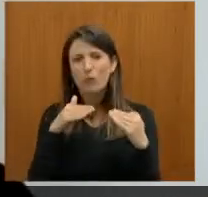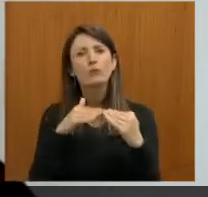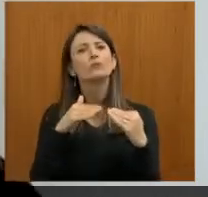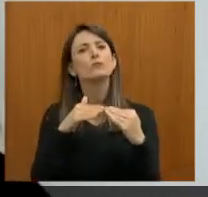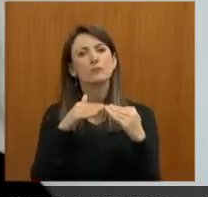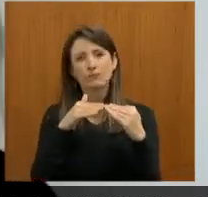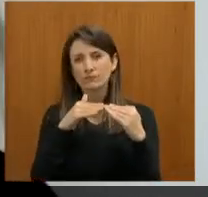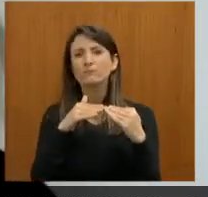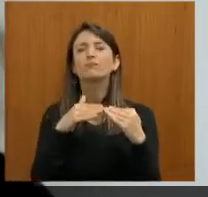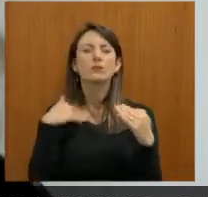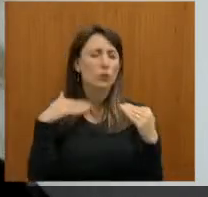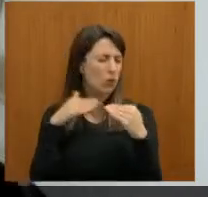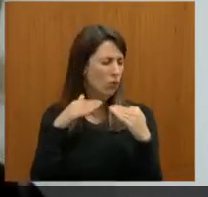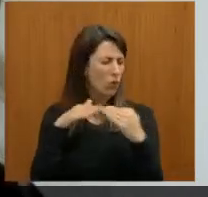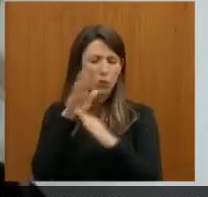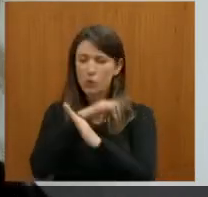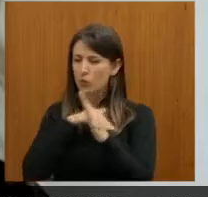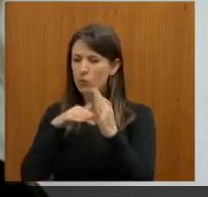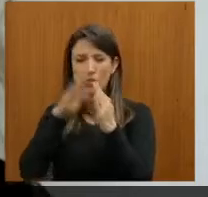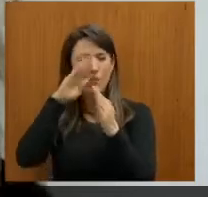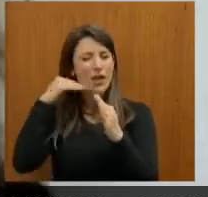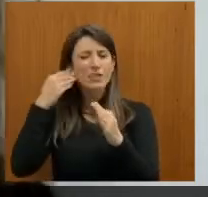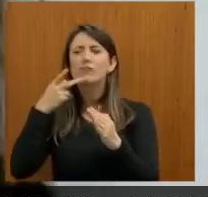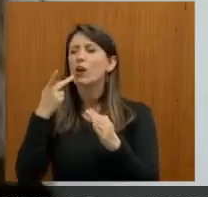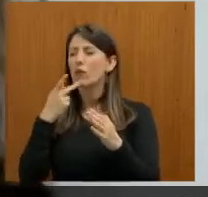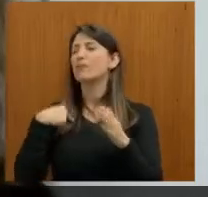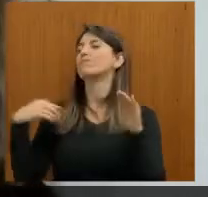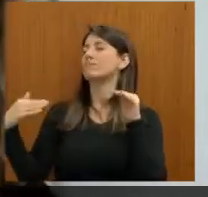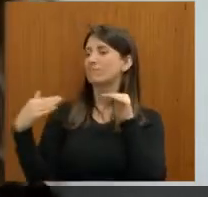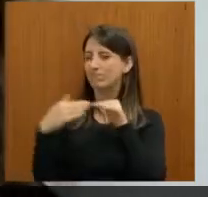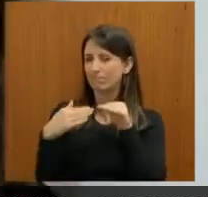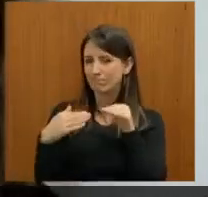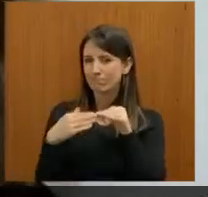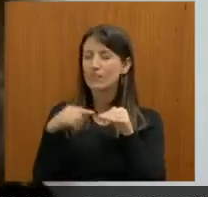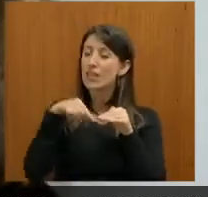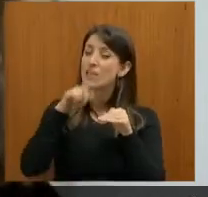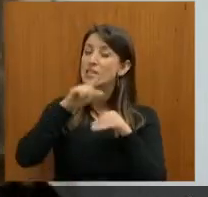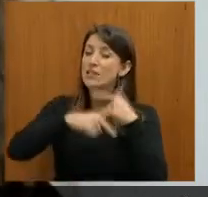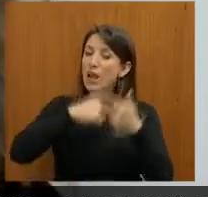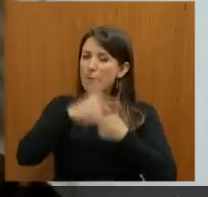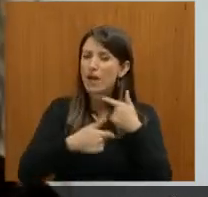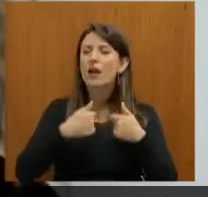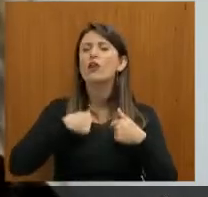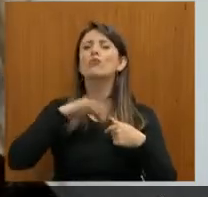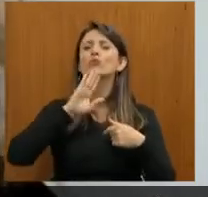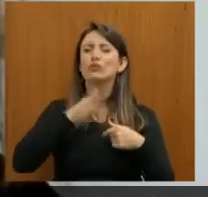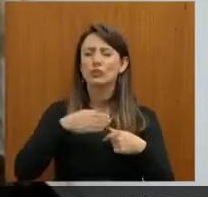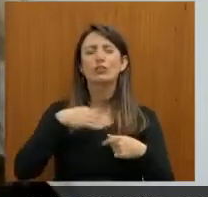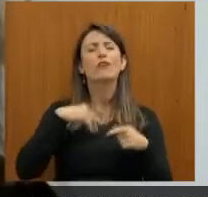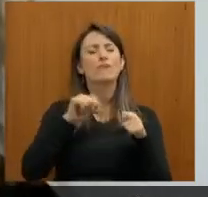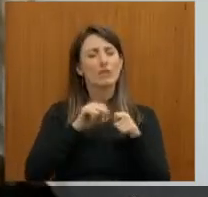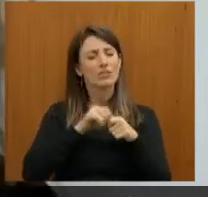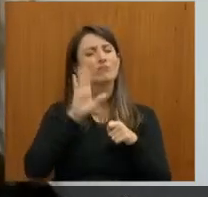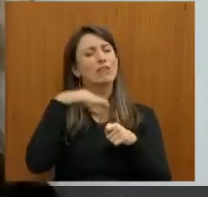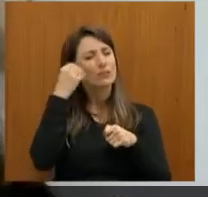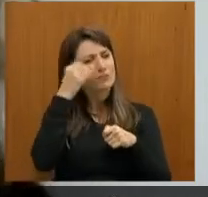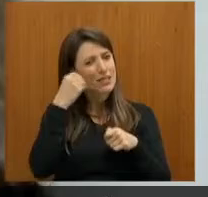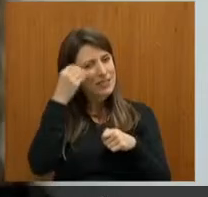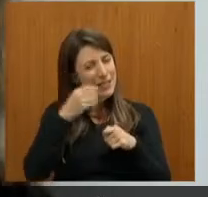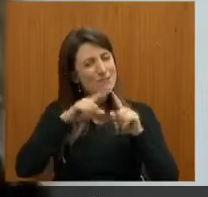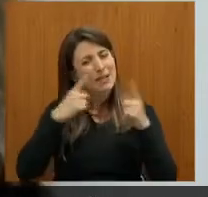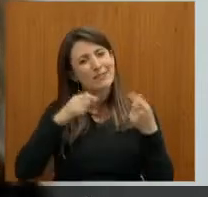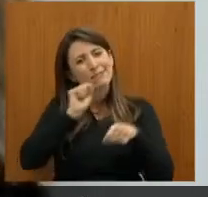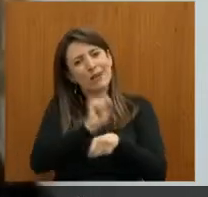toda as suas palavras aí porque é um trabalho que eu já fiz e foi lá eu tive que parar aí